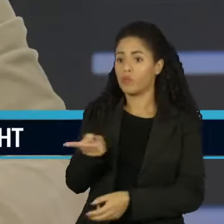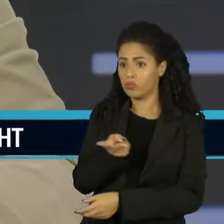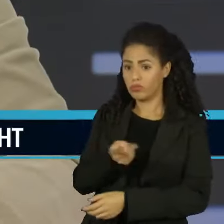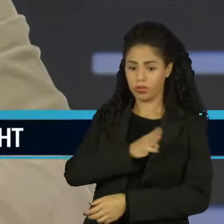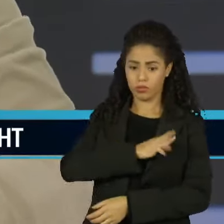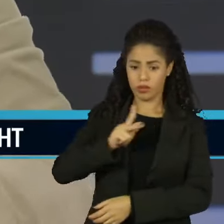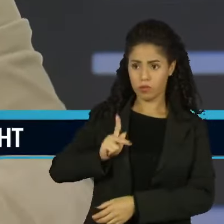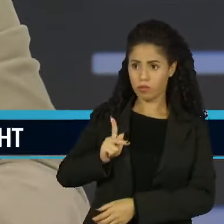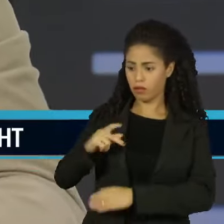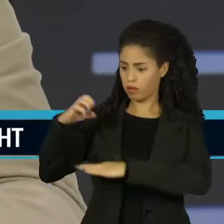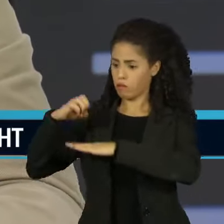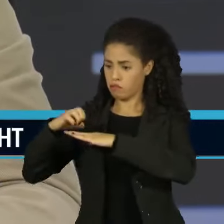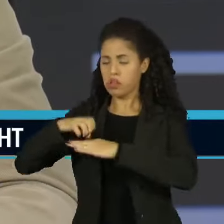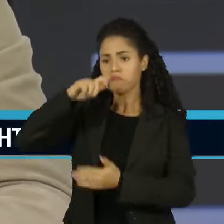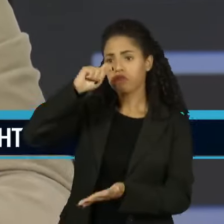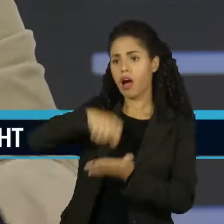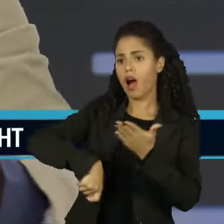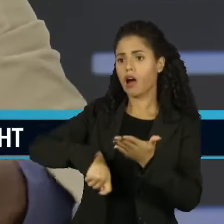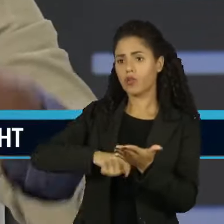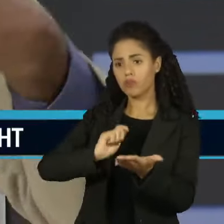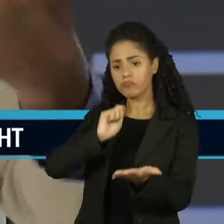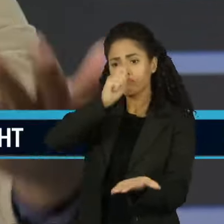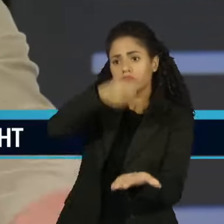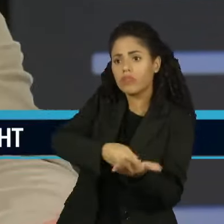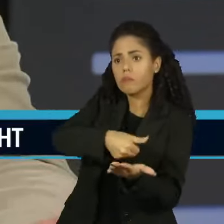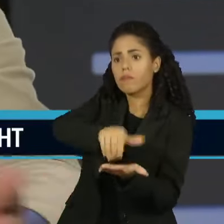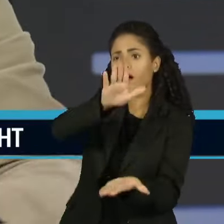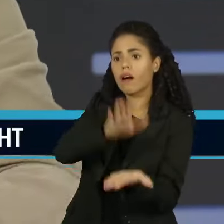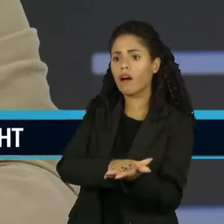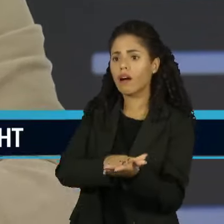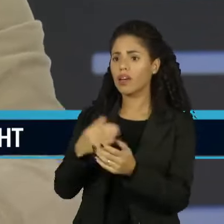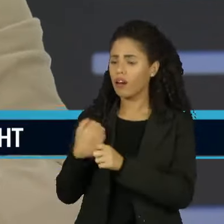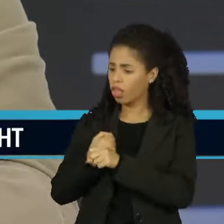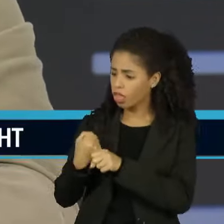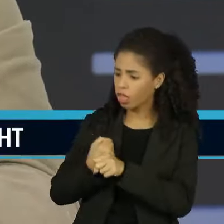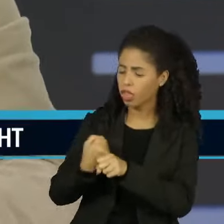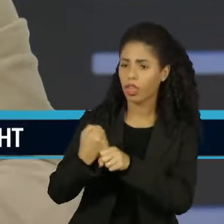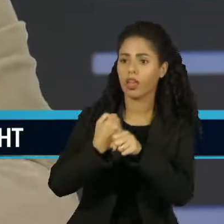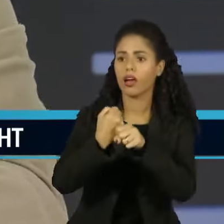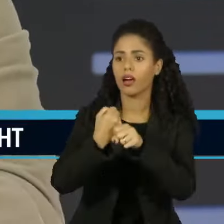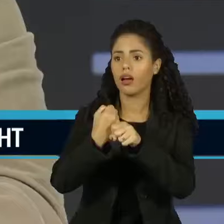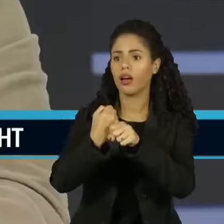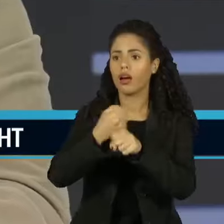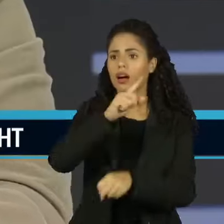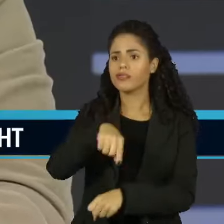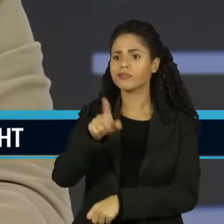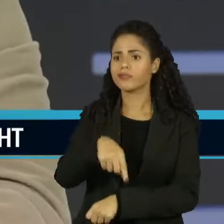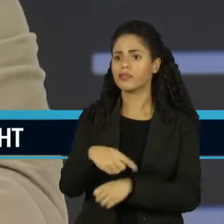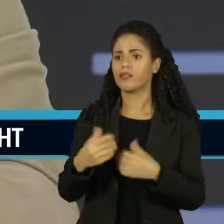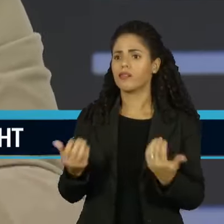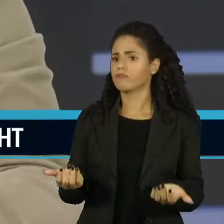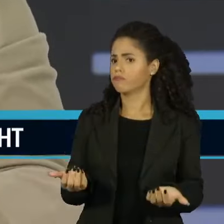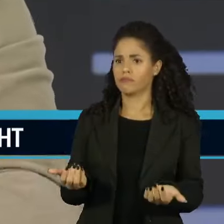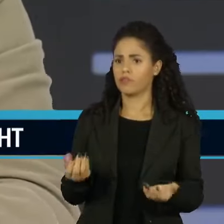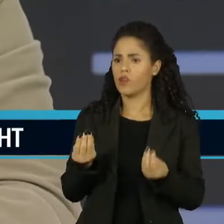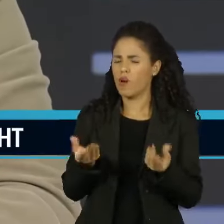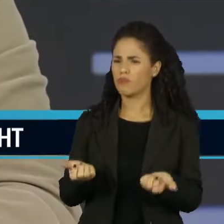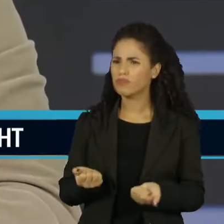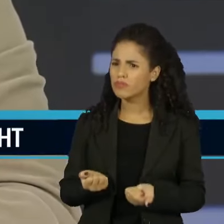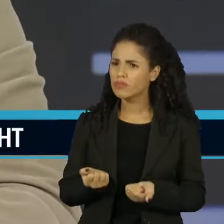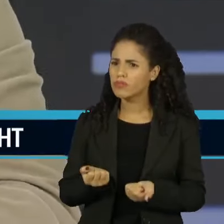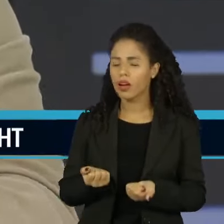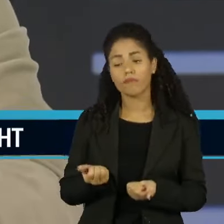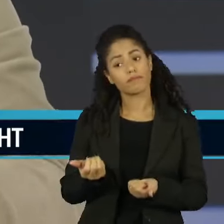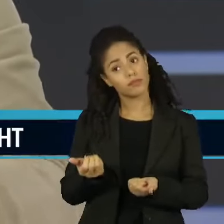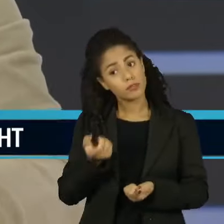concordaram, assinaram, se dispuseram a pagar e depois de tanto tempo eles estão dizendo que não foi isso que eles queriam dizer, que não era bem isso que eles